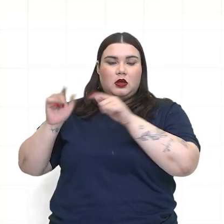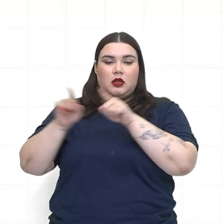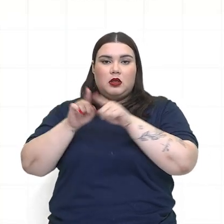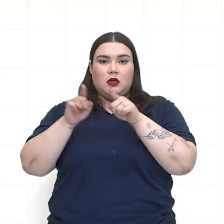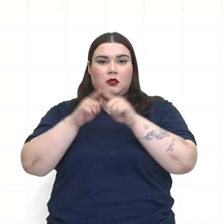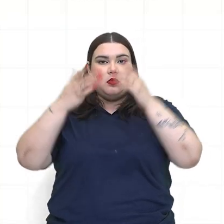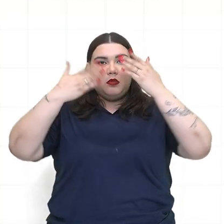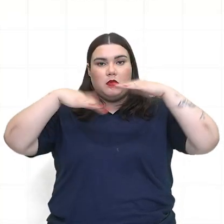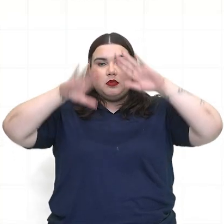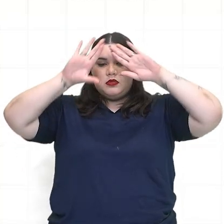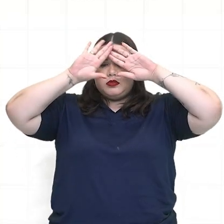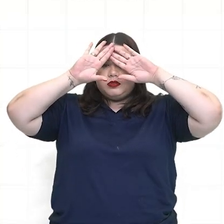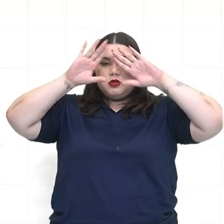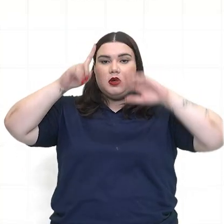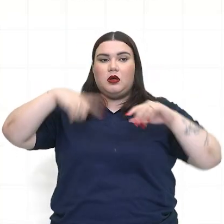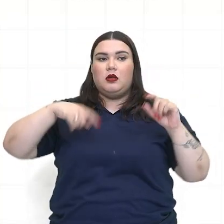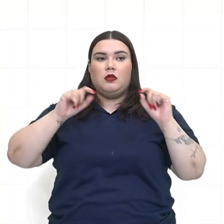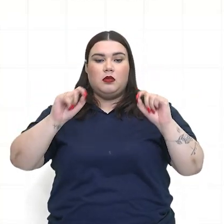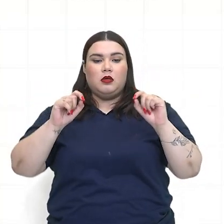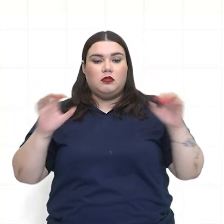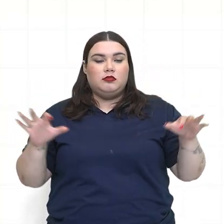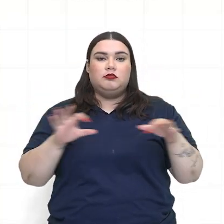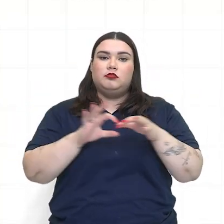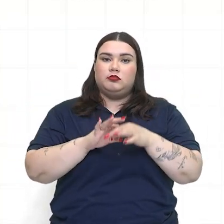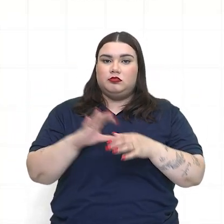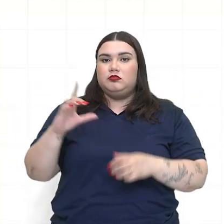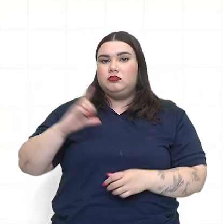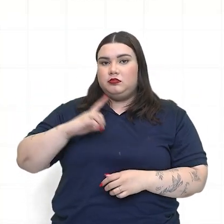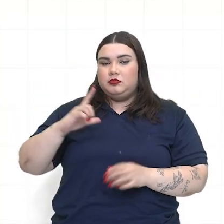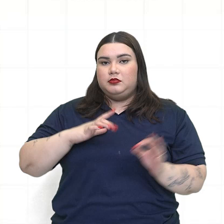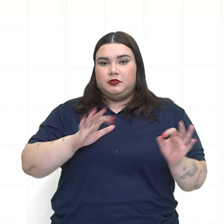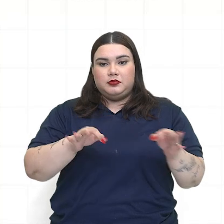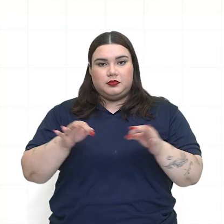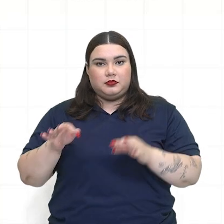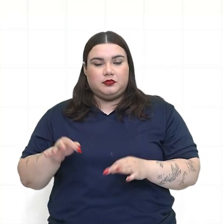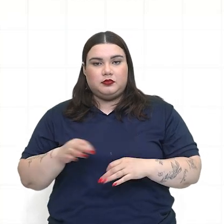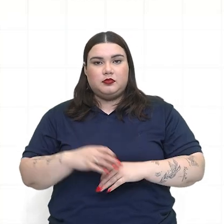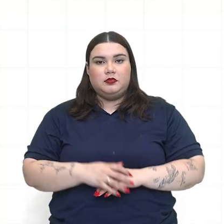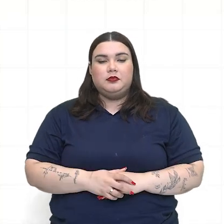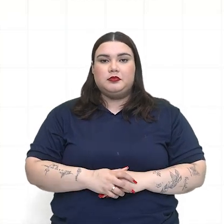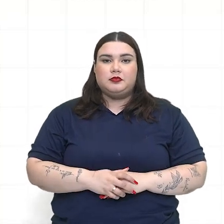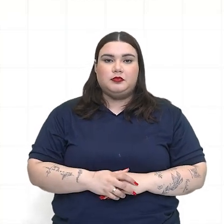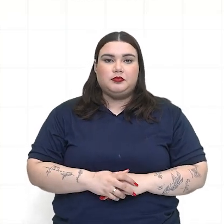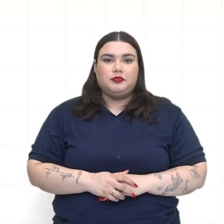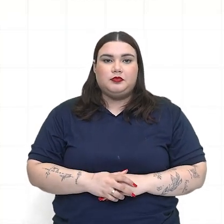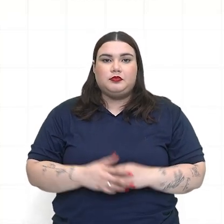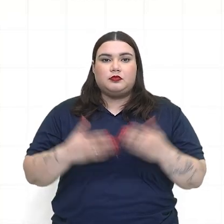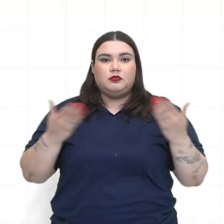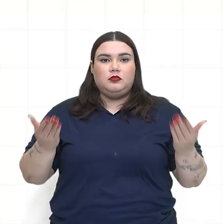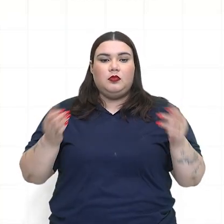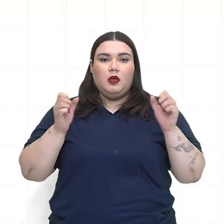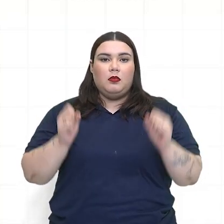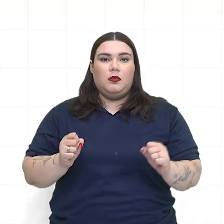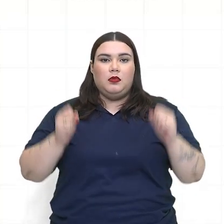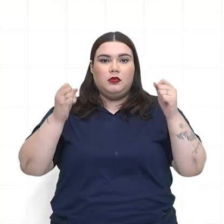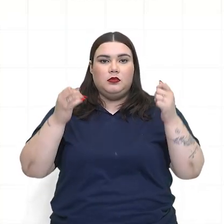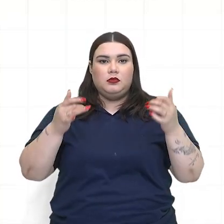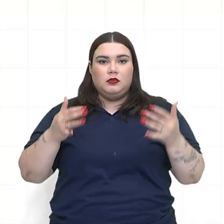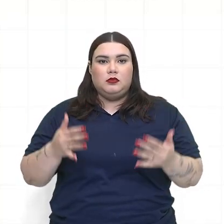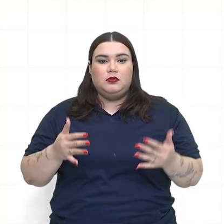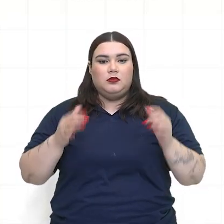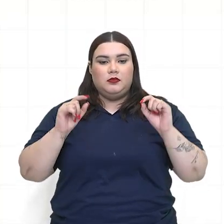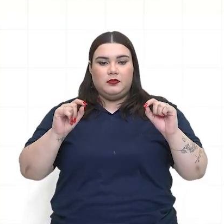orixás está muito bem ligada um com o outro, ok? E aqui nós poderíamos dizer o seguinte, que